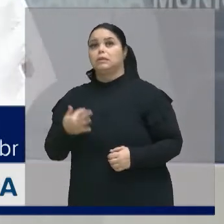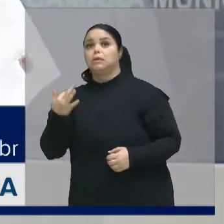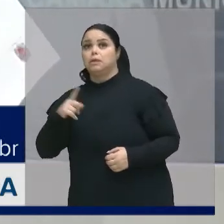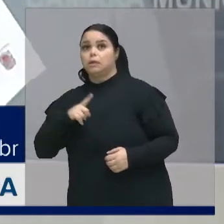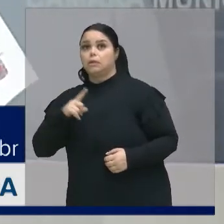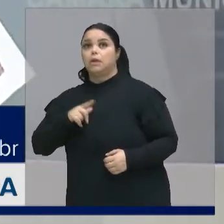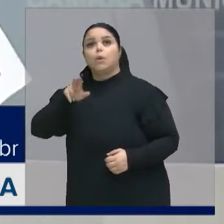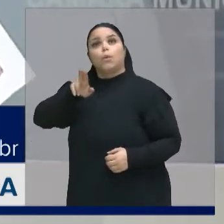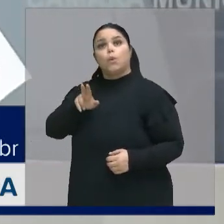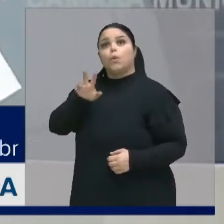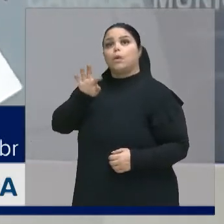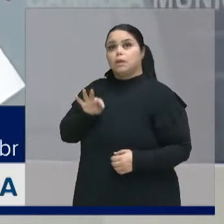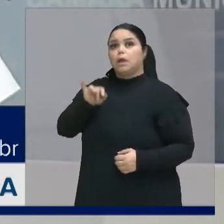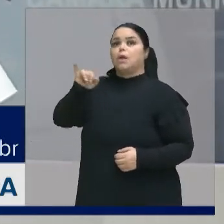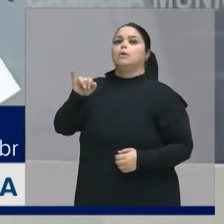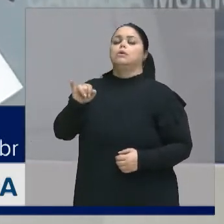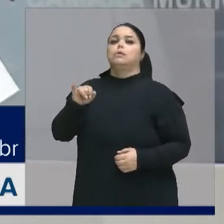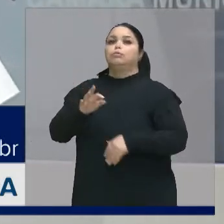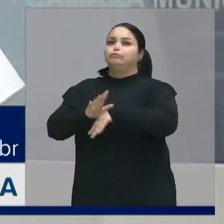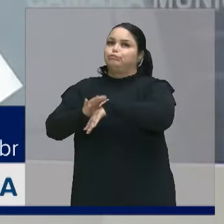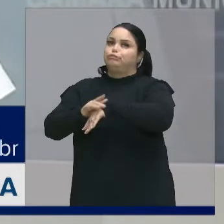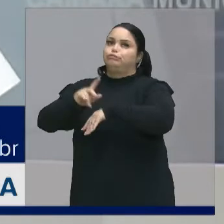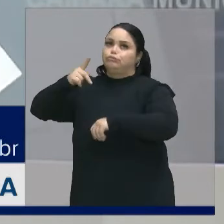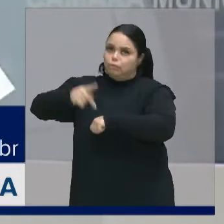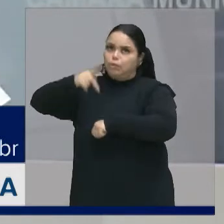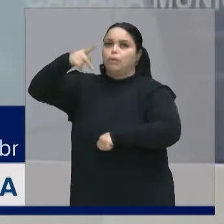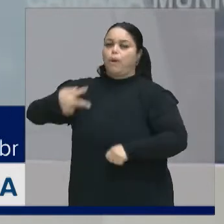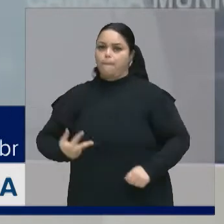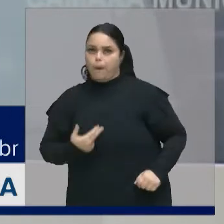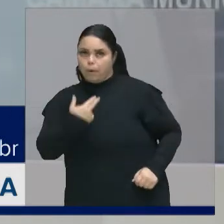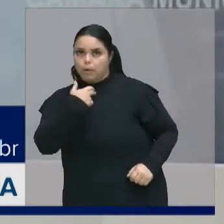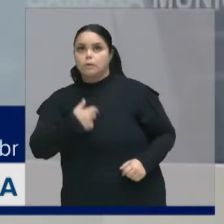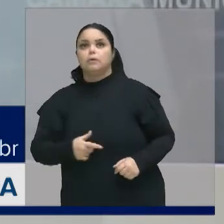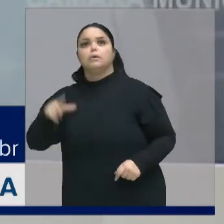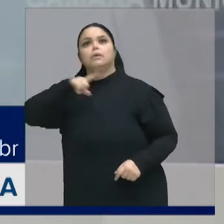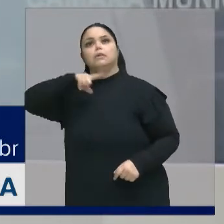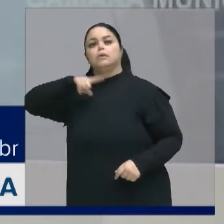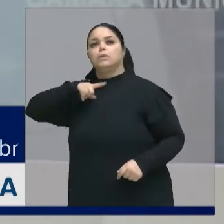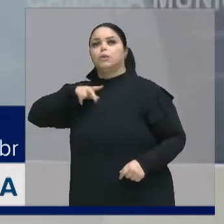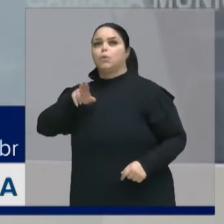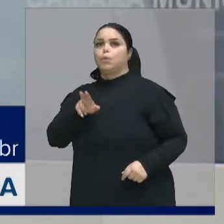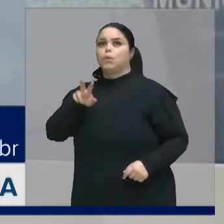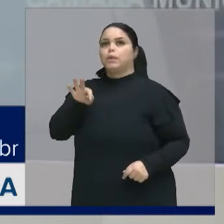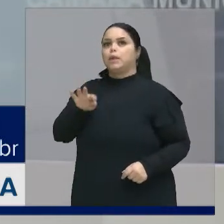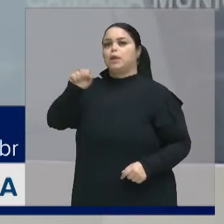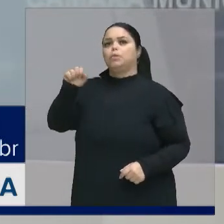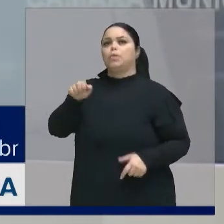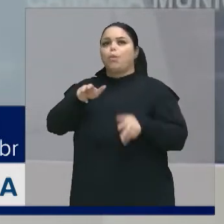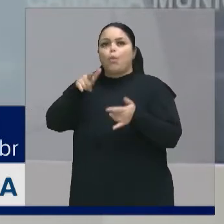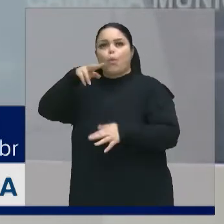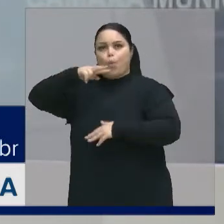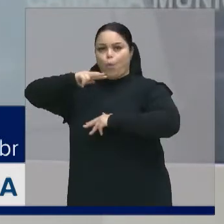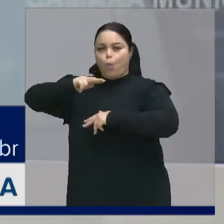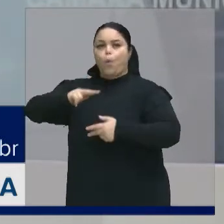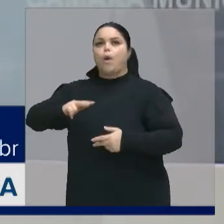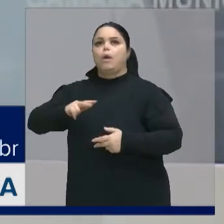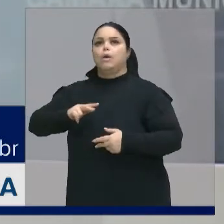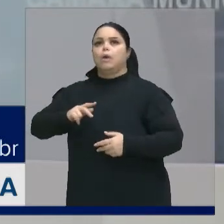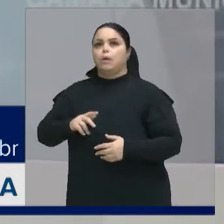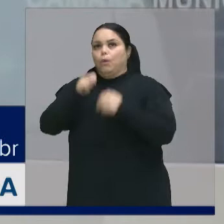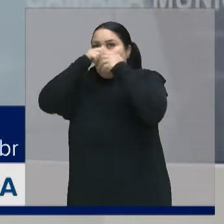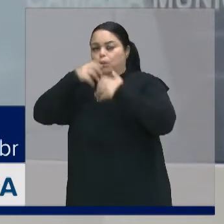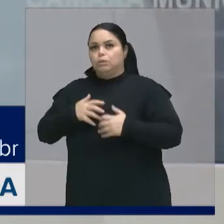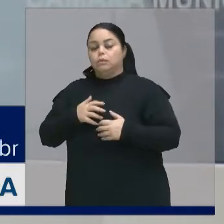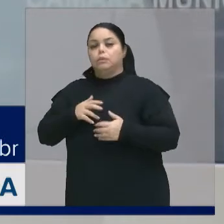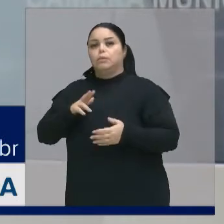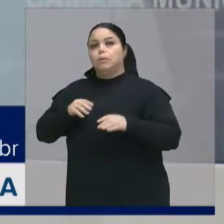UTI, se o animal passar mal durante o pós-operatório, tem uma UTI para fazer o ressuscitamento do